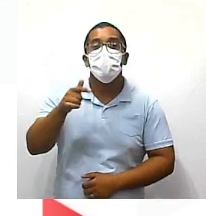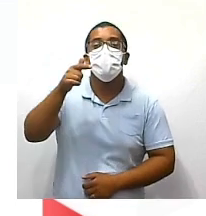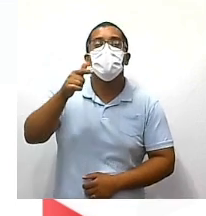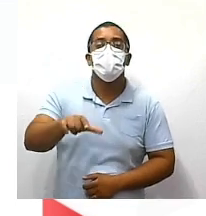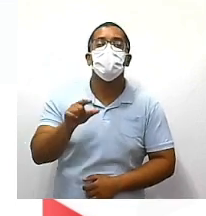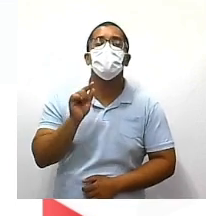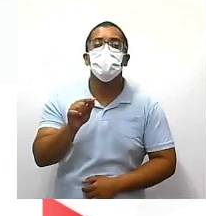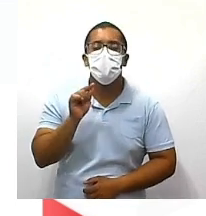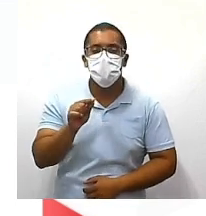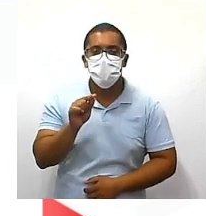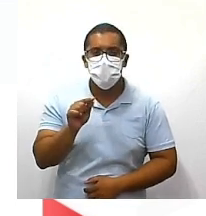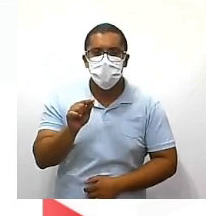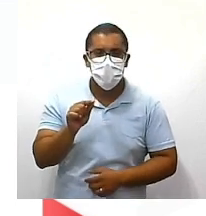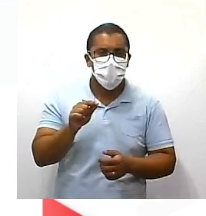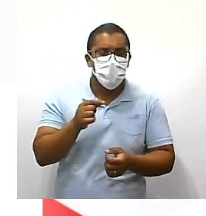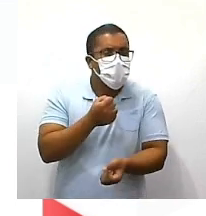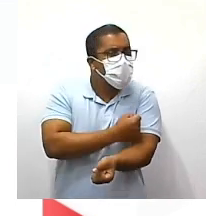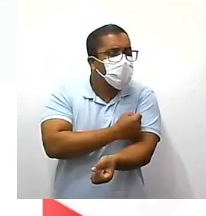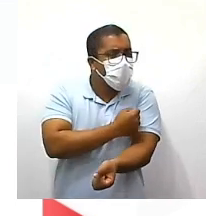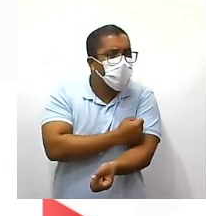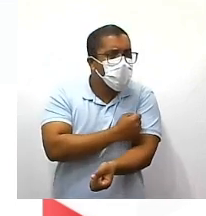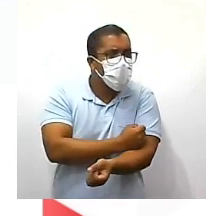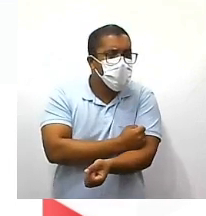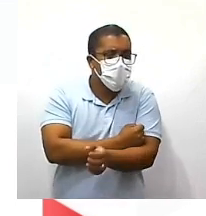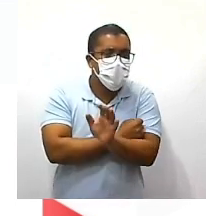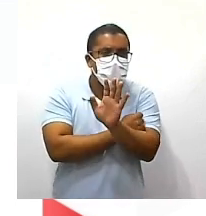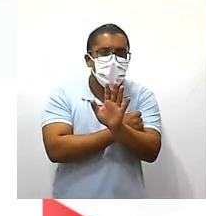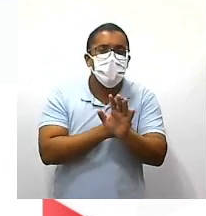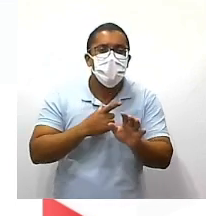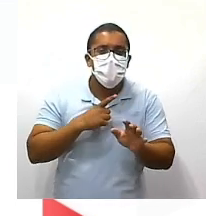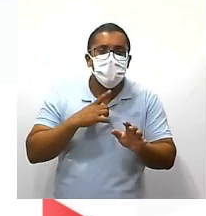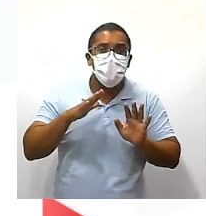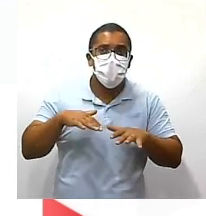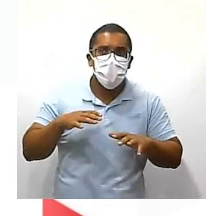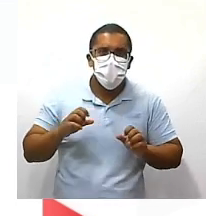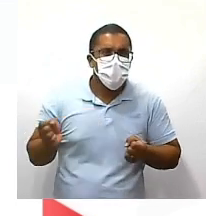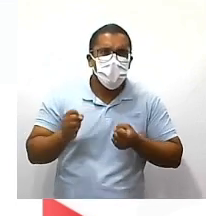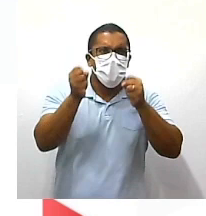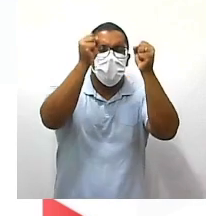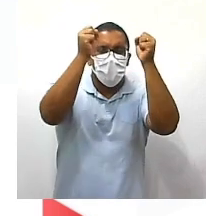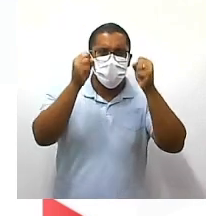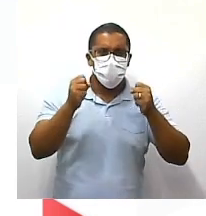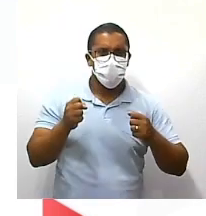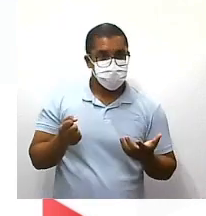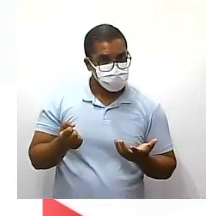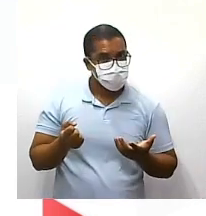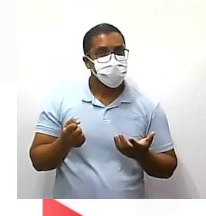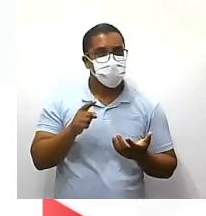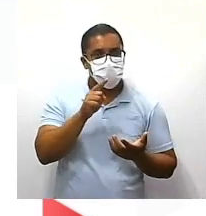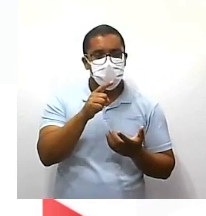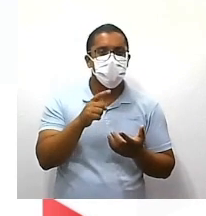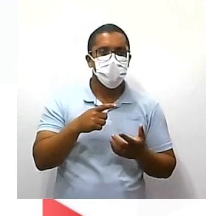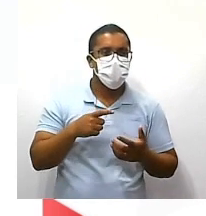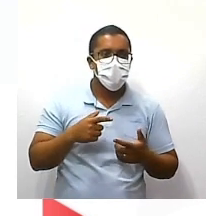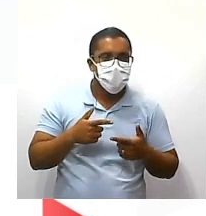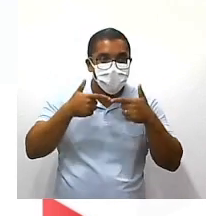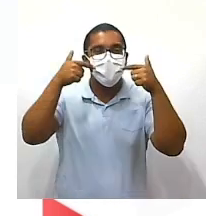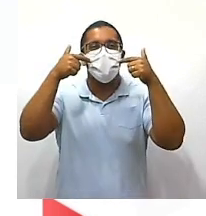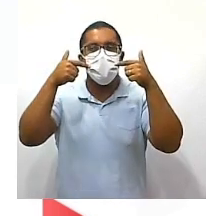comportamentais do uso de drogas vai ser a agressividade e constantes mudanças de